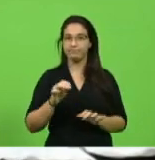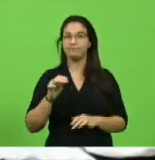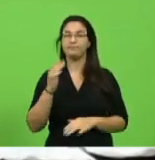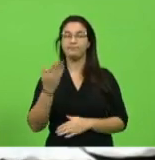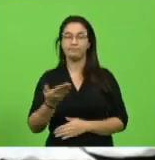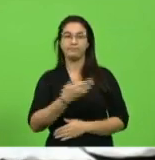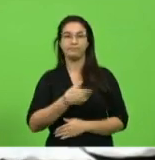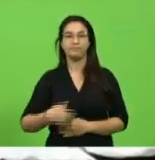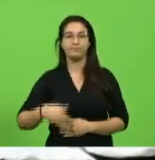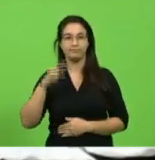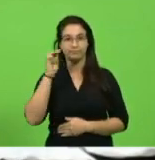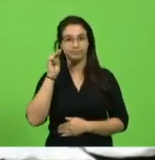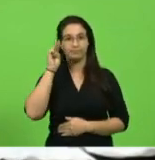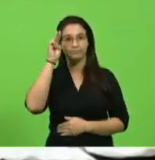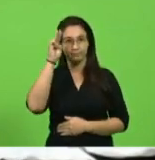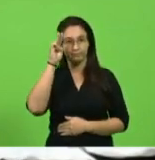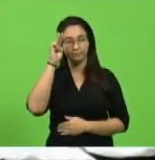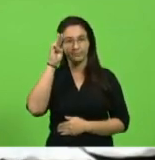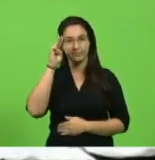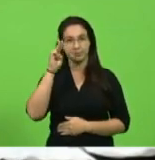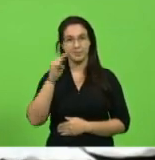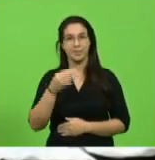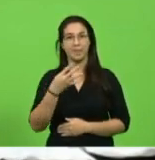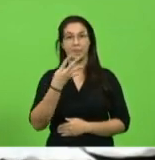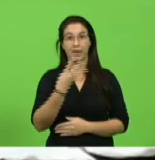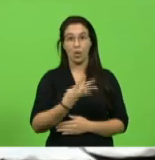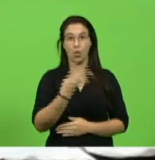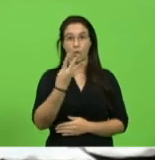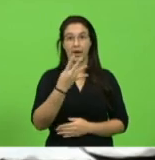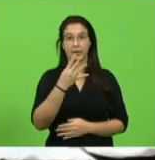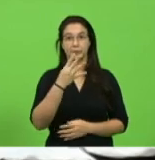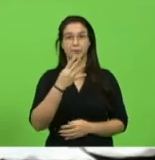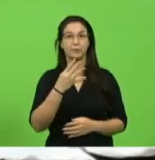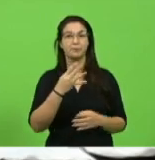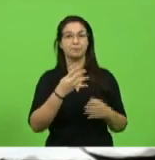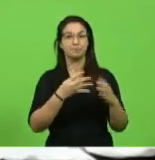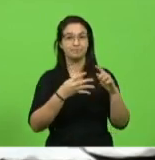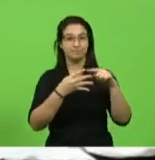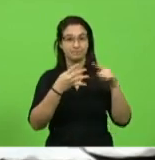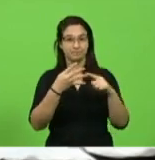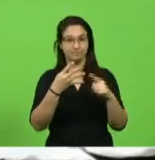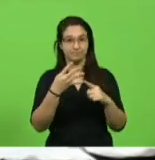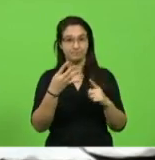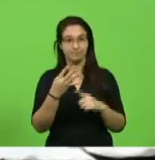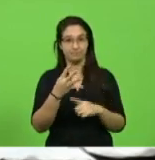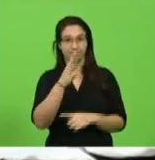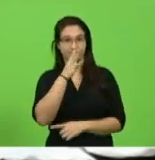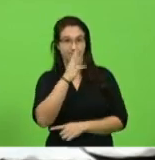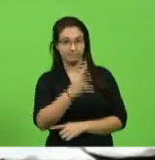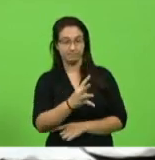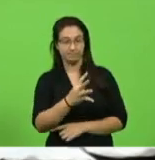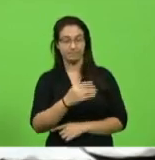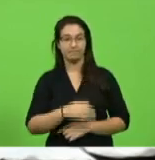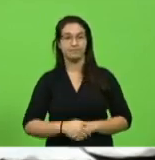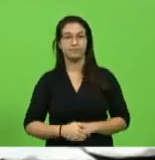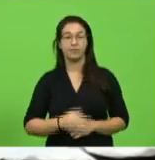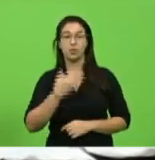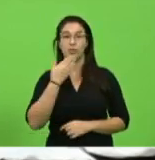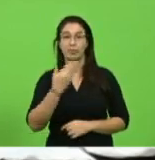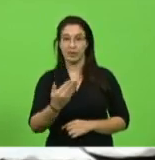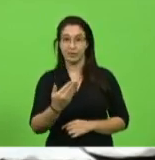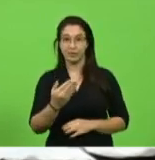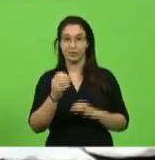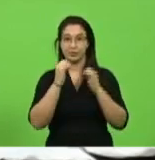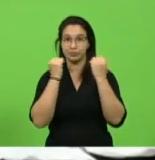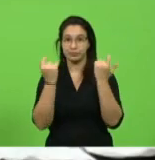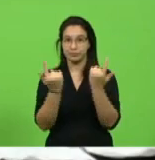Silva, consubstanciado em quatro acusações distintas. O pedido pelo presidente da Assembleia Legislativa de